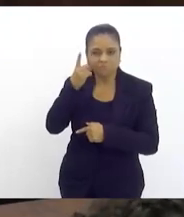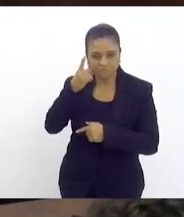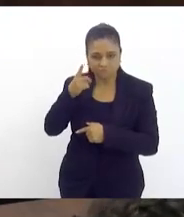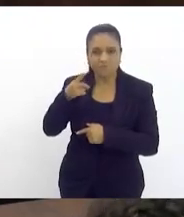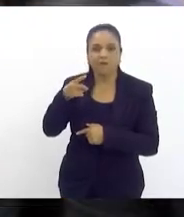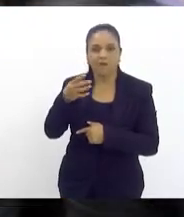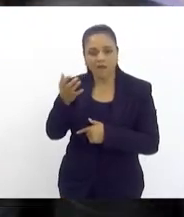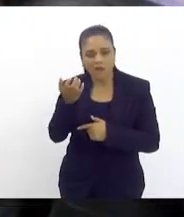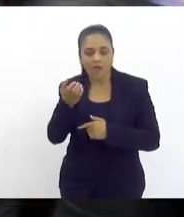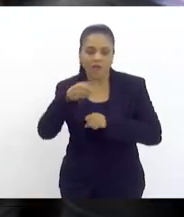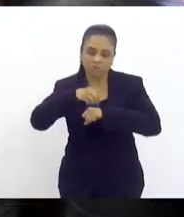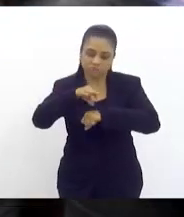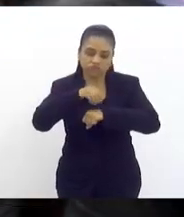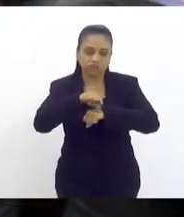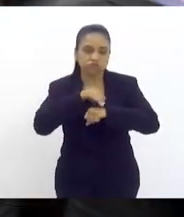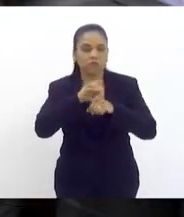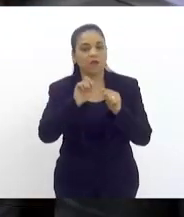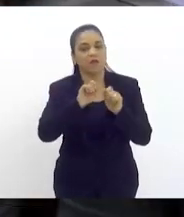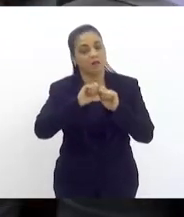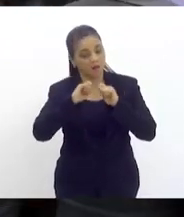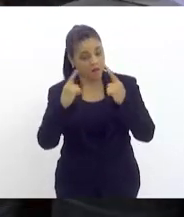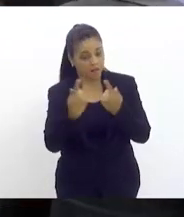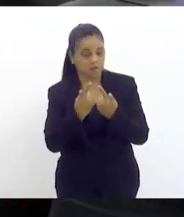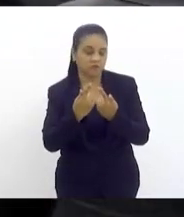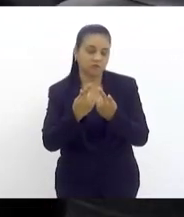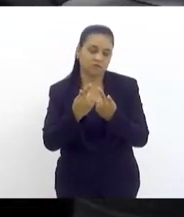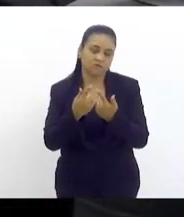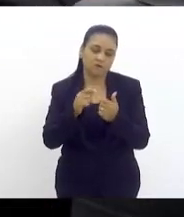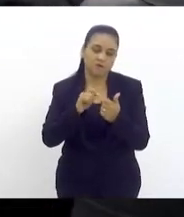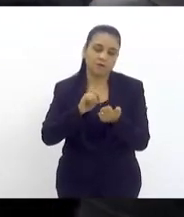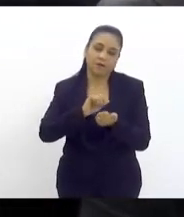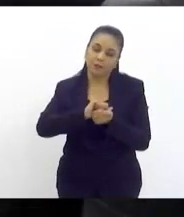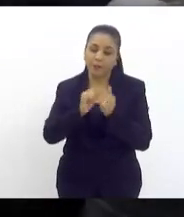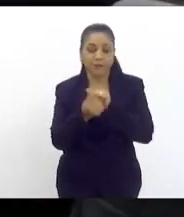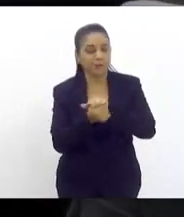indicação legislativa, não uma indicação simples. Viu, deputada Murilo?